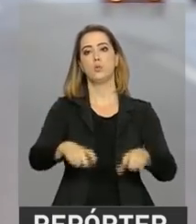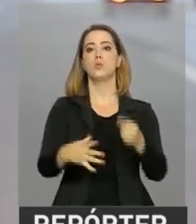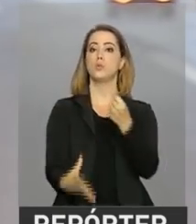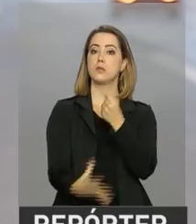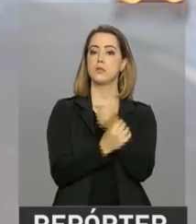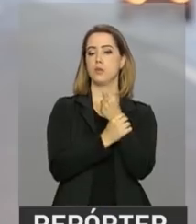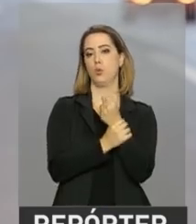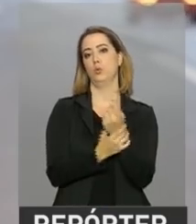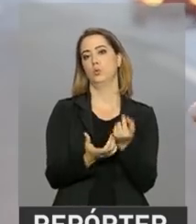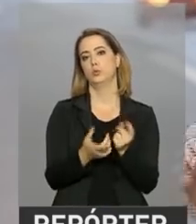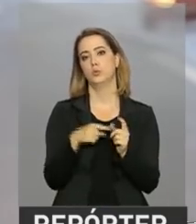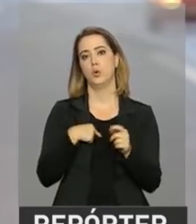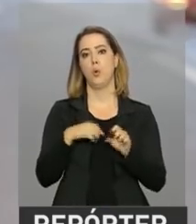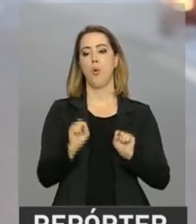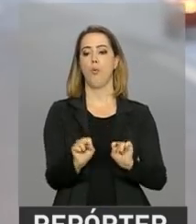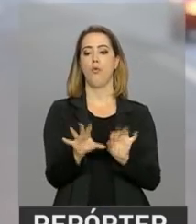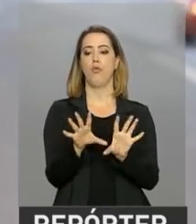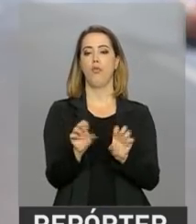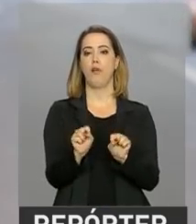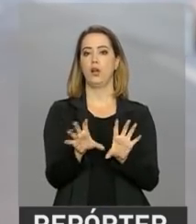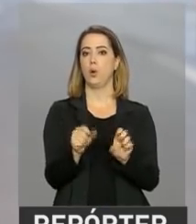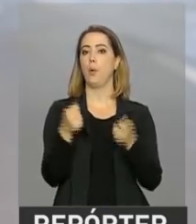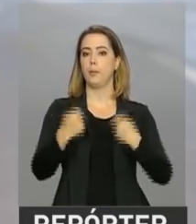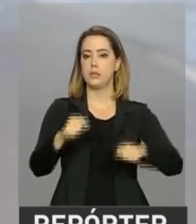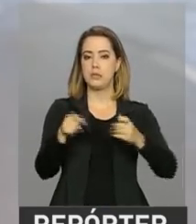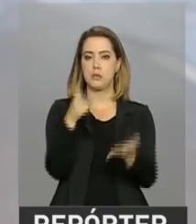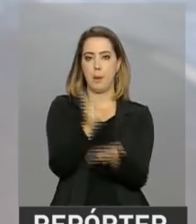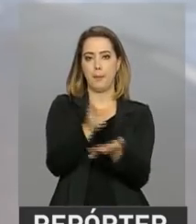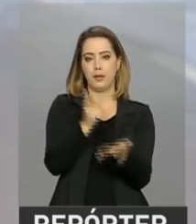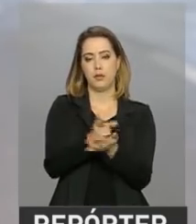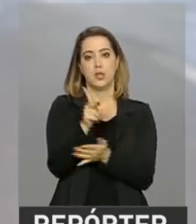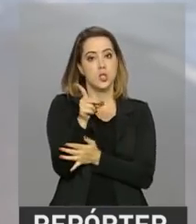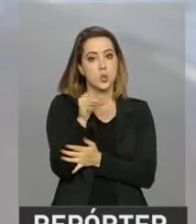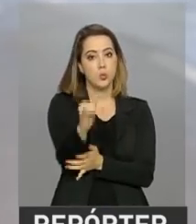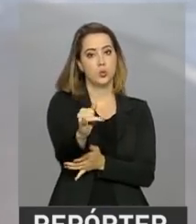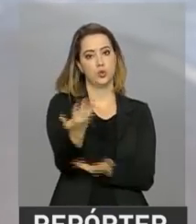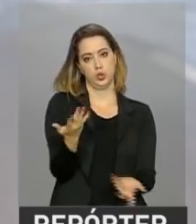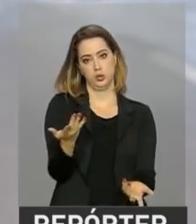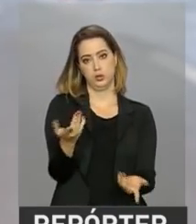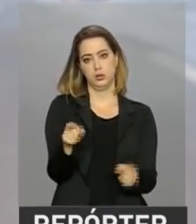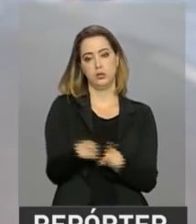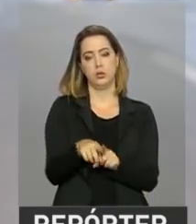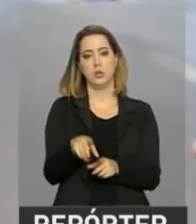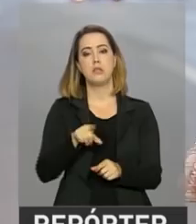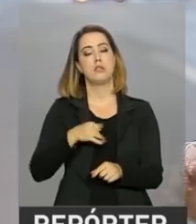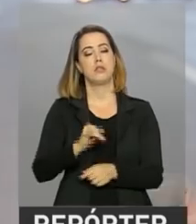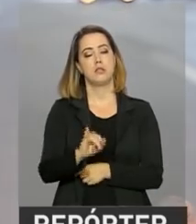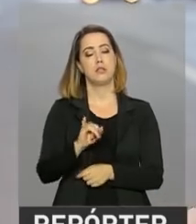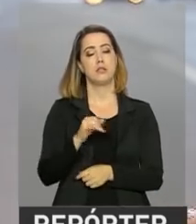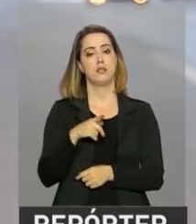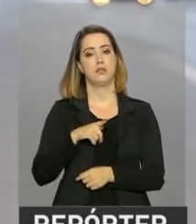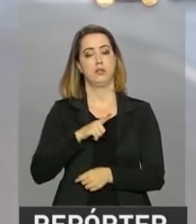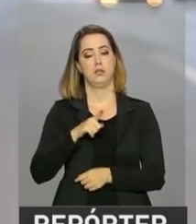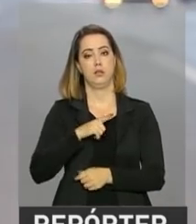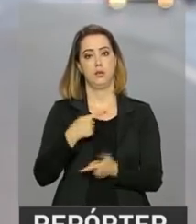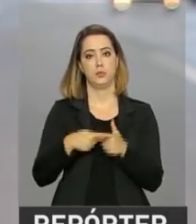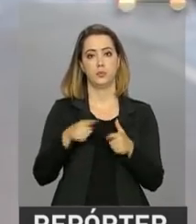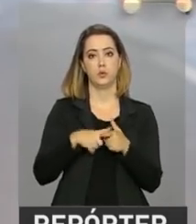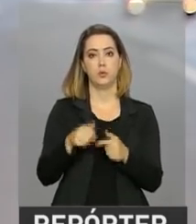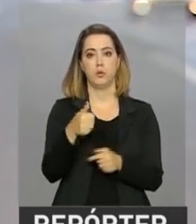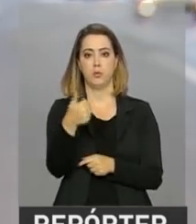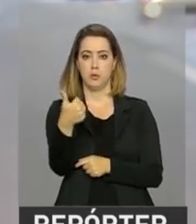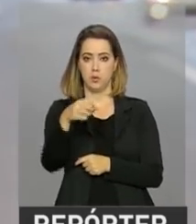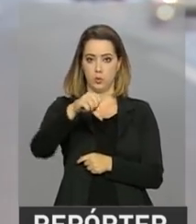é obrigatório mesmo durante o dia nas rodovias federais qualquer emergência basta ligar no número 191 de